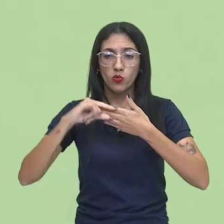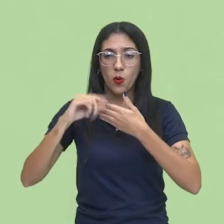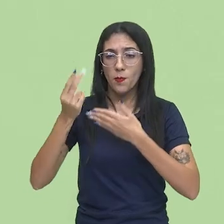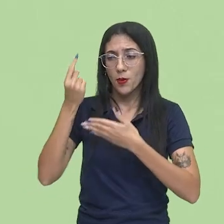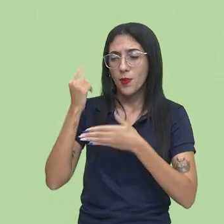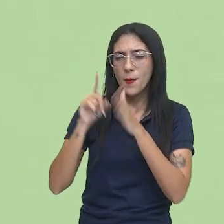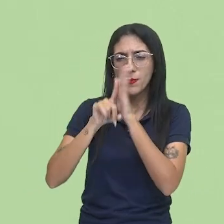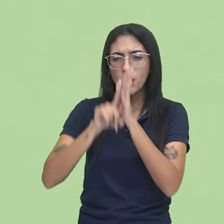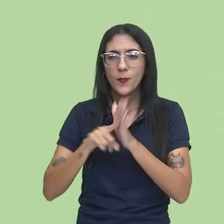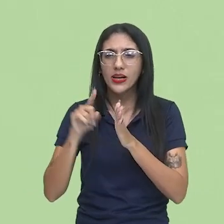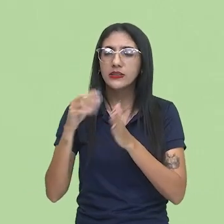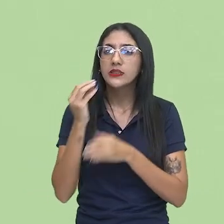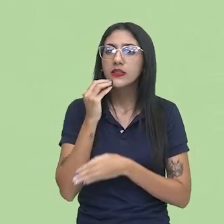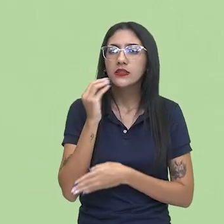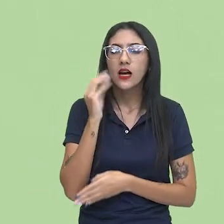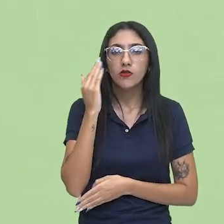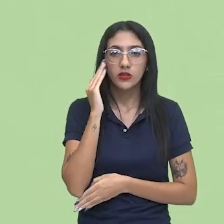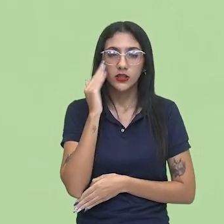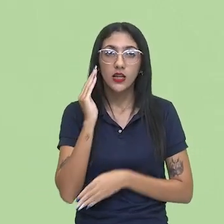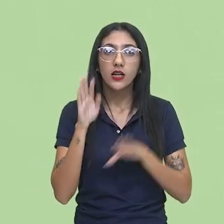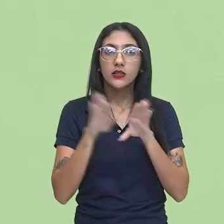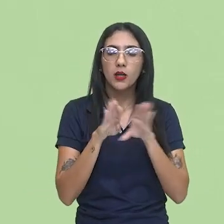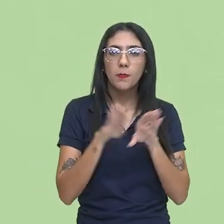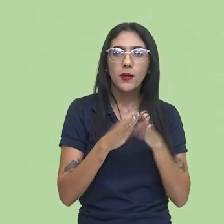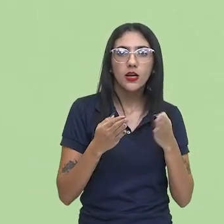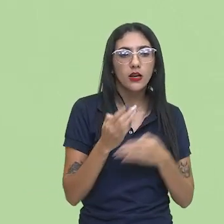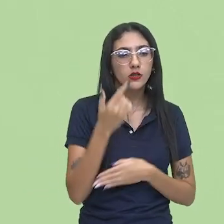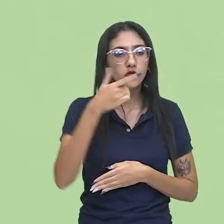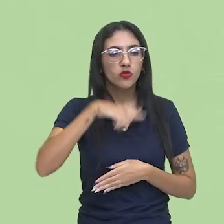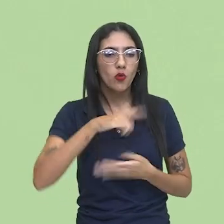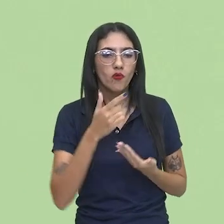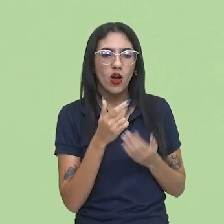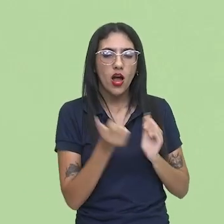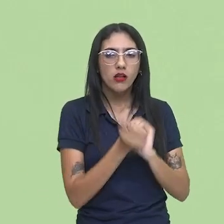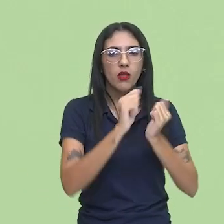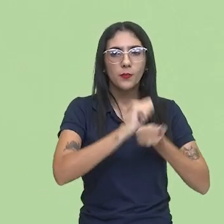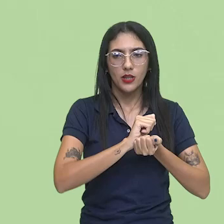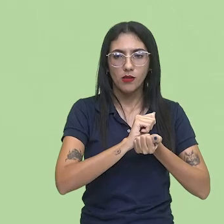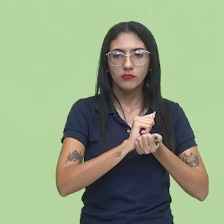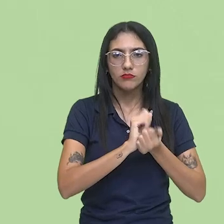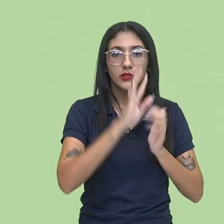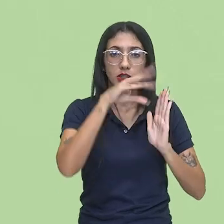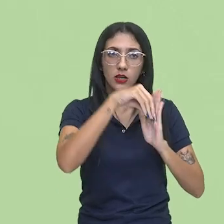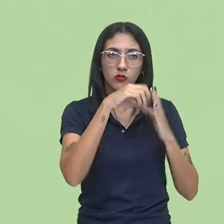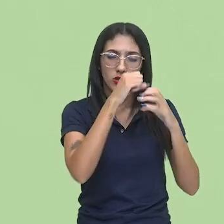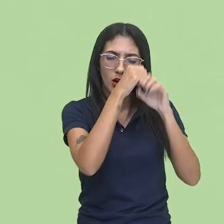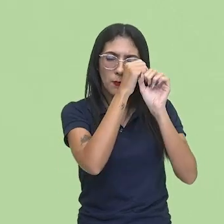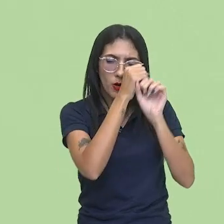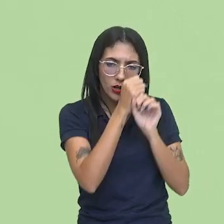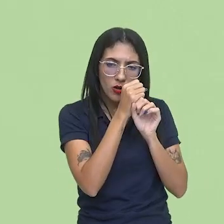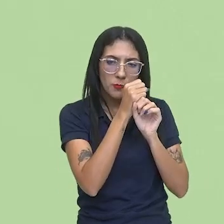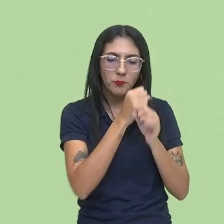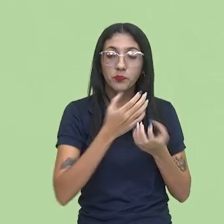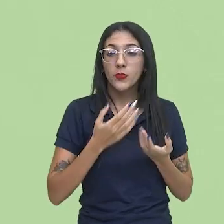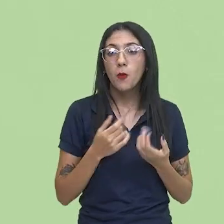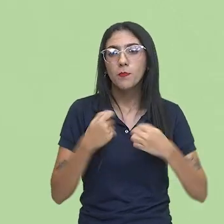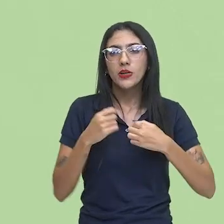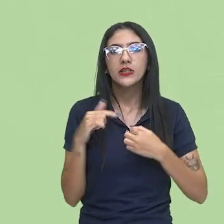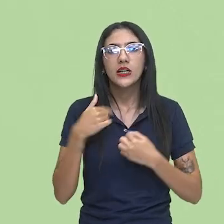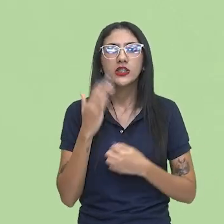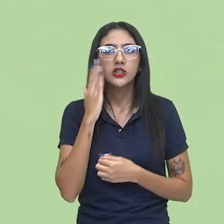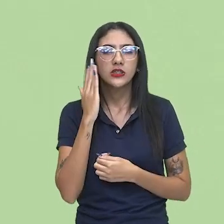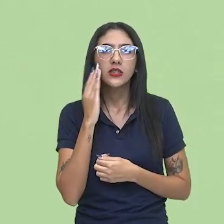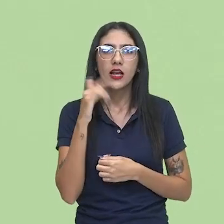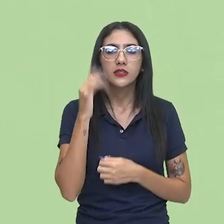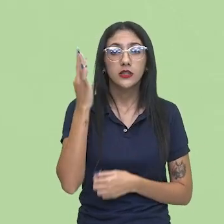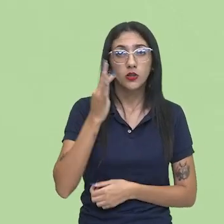tentaram compreender a origem da vida e tentaram recriar elas em laboratório. Basta a gente entender que a teoria de